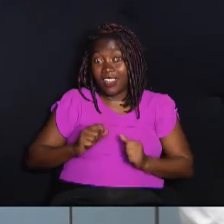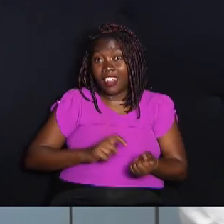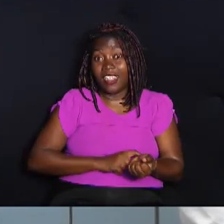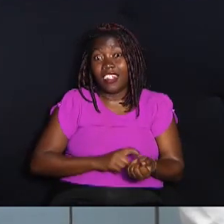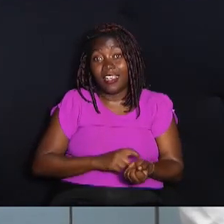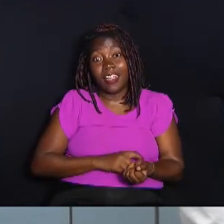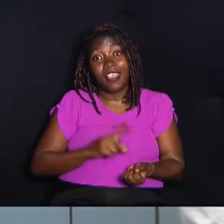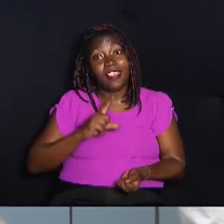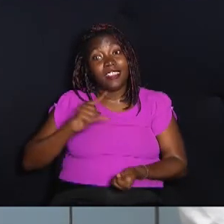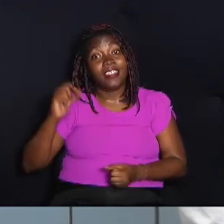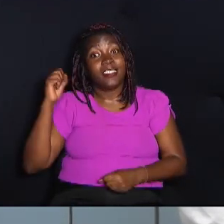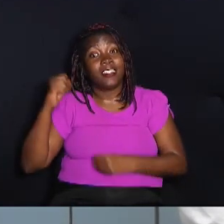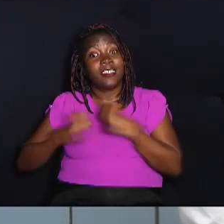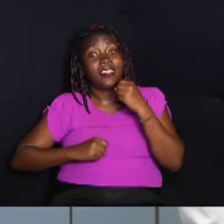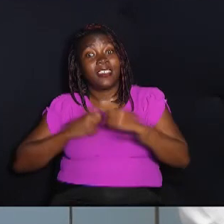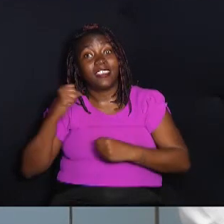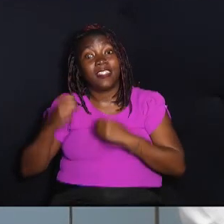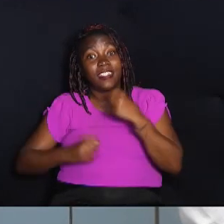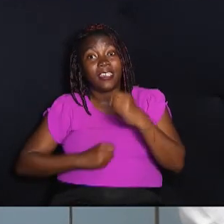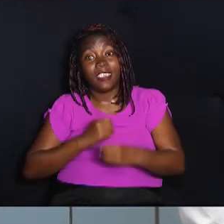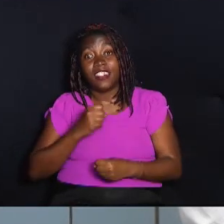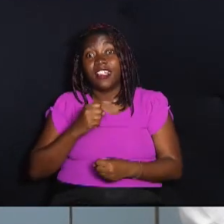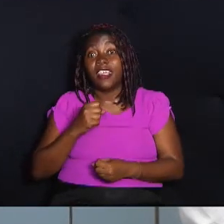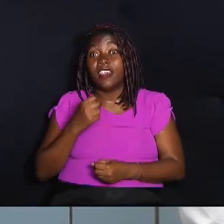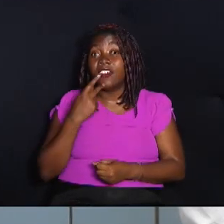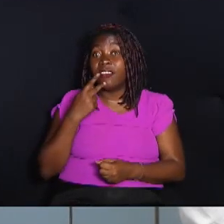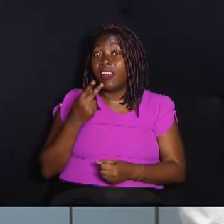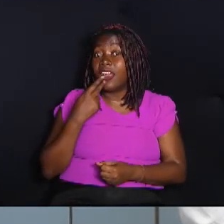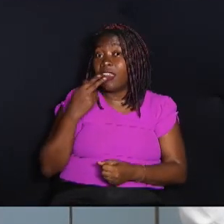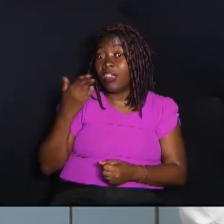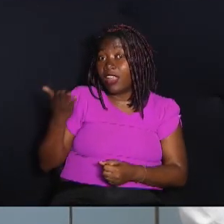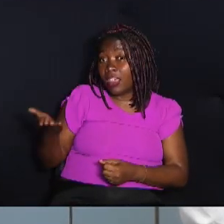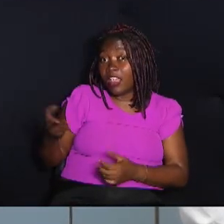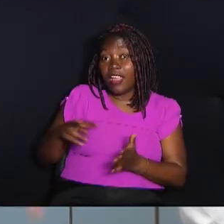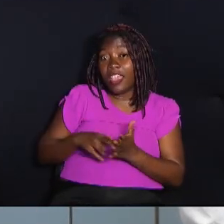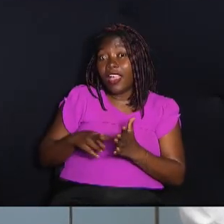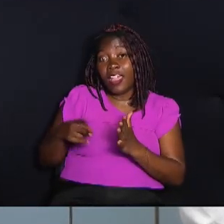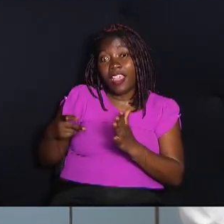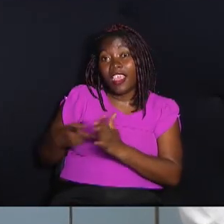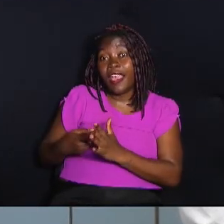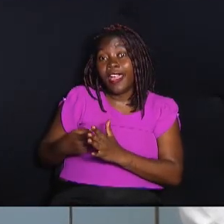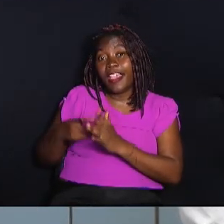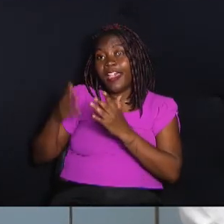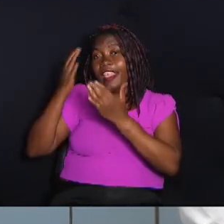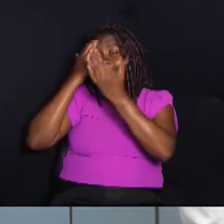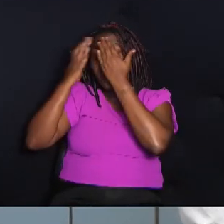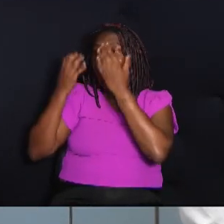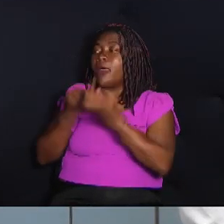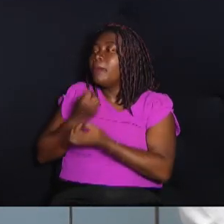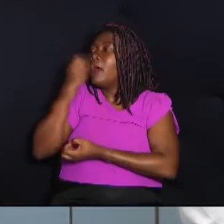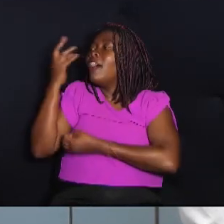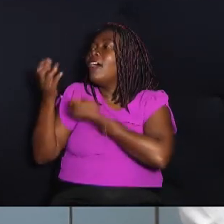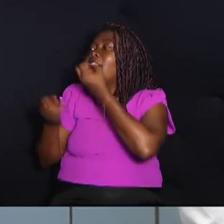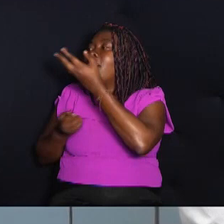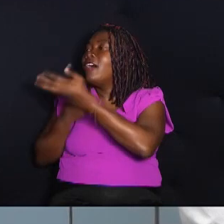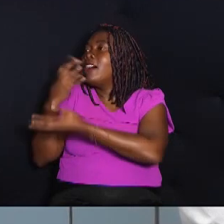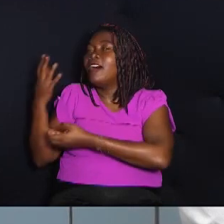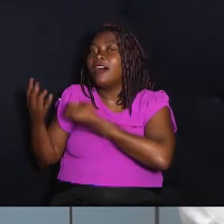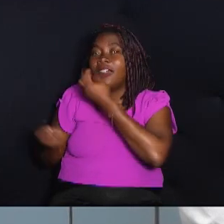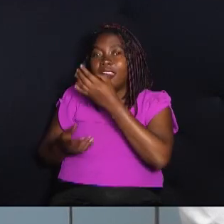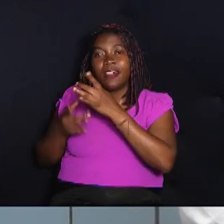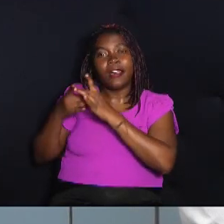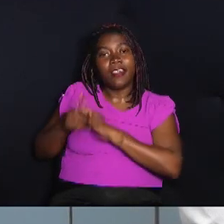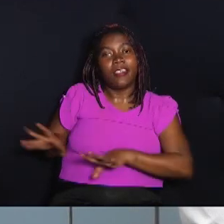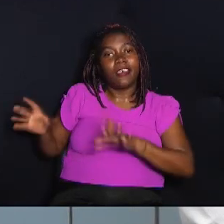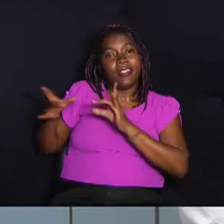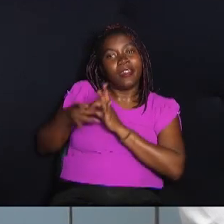eu saía para correr. Eu Sim. falava que aquilo ali era o meu divã, né? A gente liberava as endorfinas da